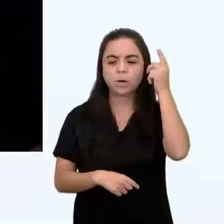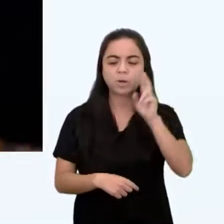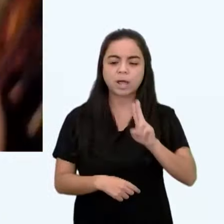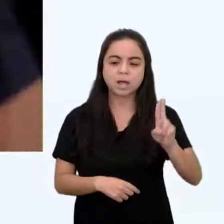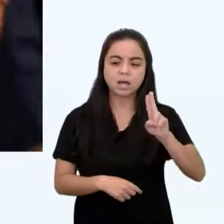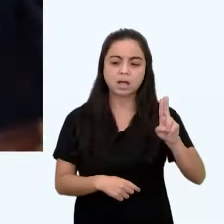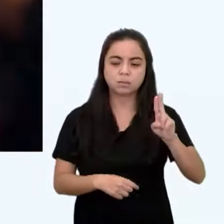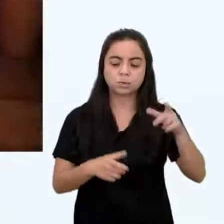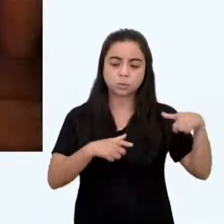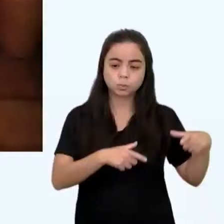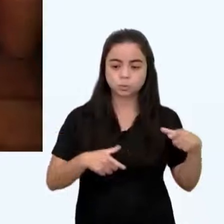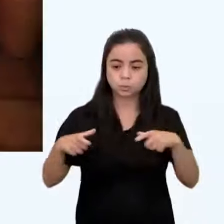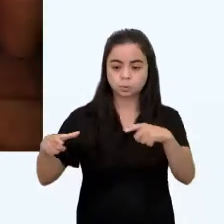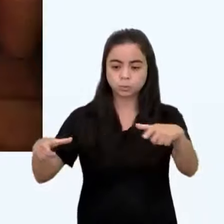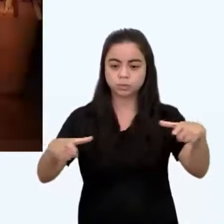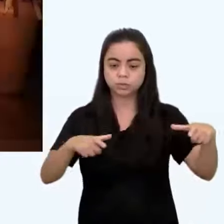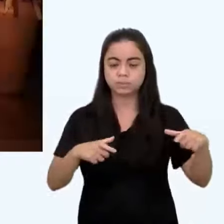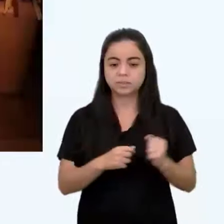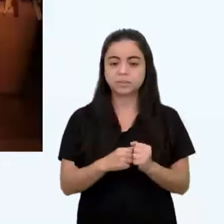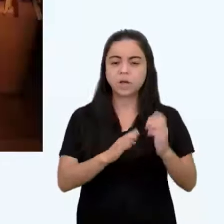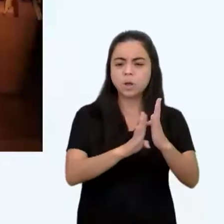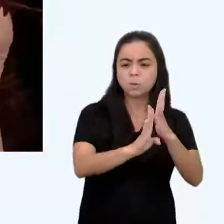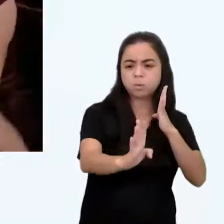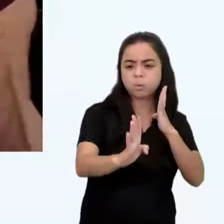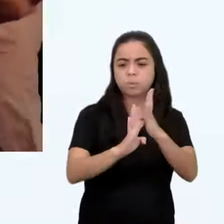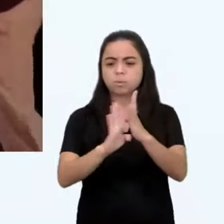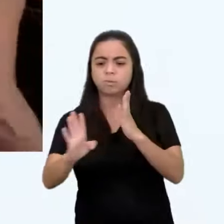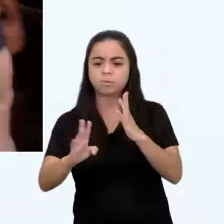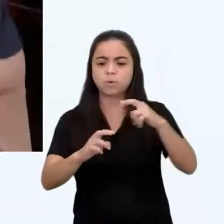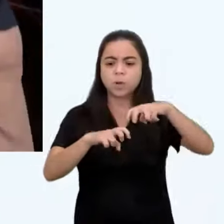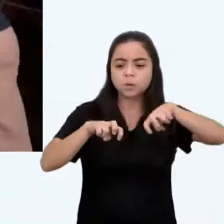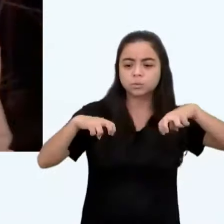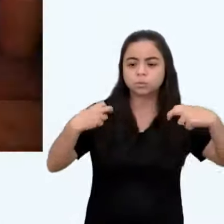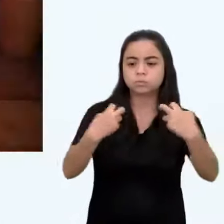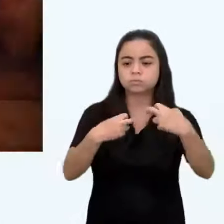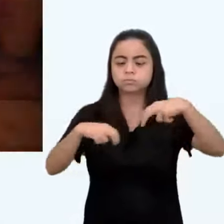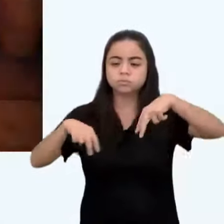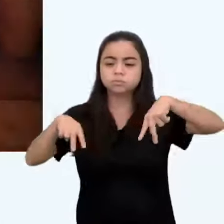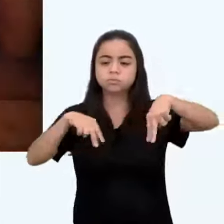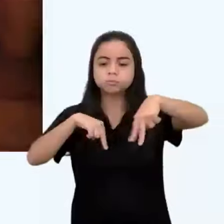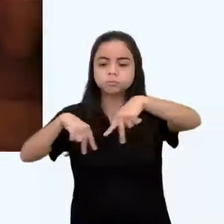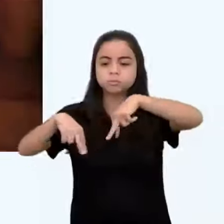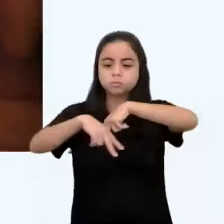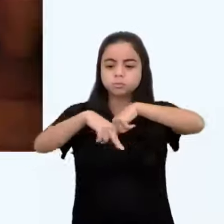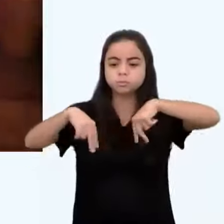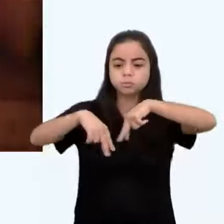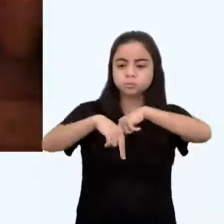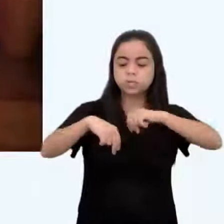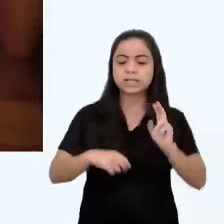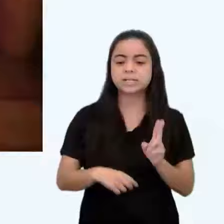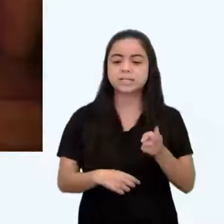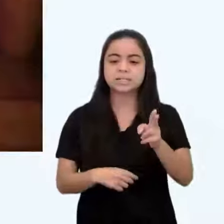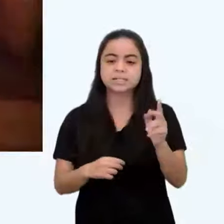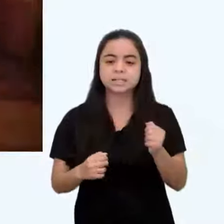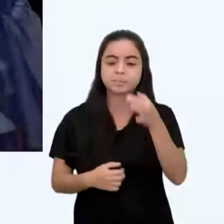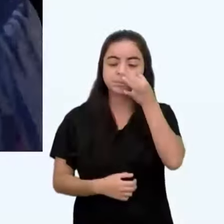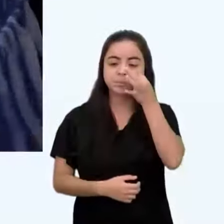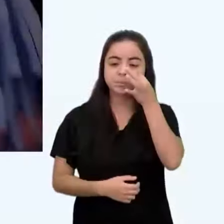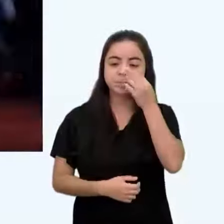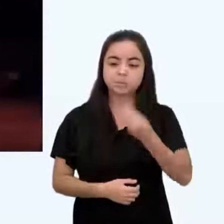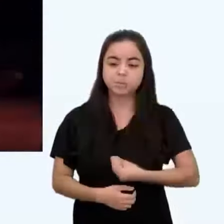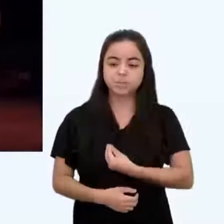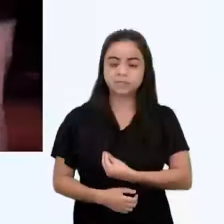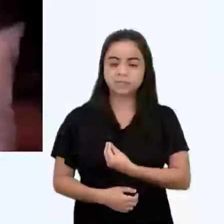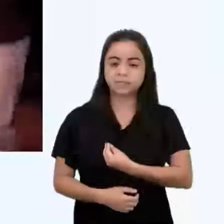uso do espaço. Então, filas, duplas, rodas, quartetos, eles estão sempre presentes e